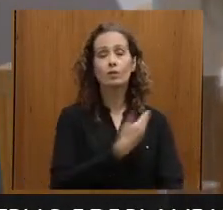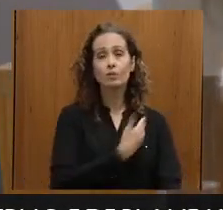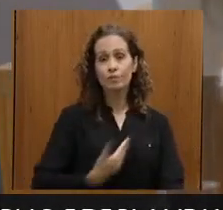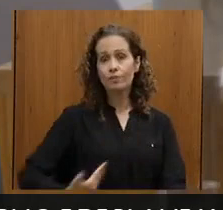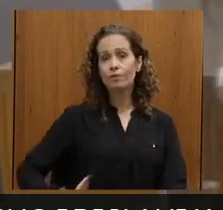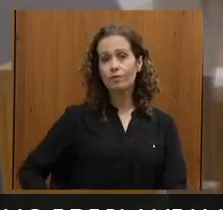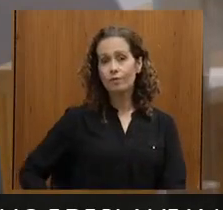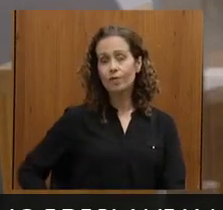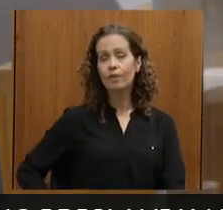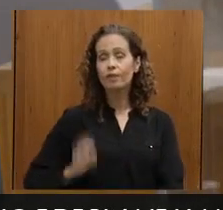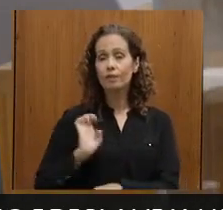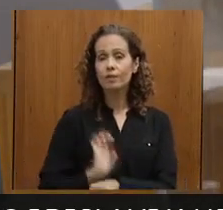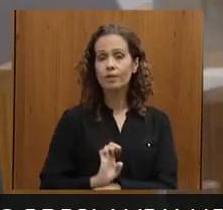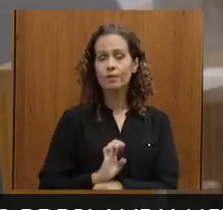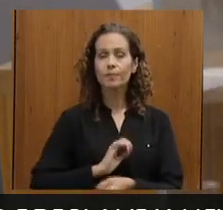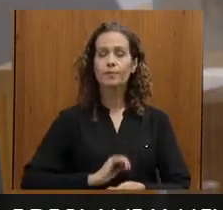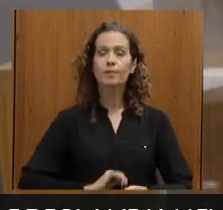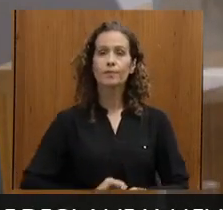estadual.